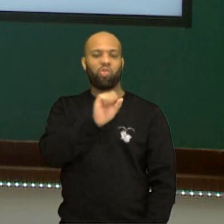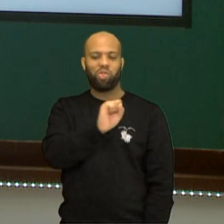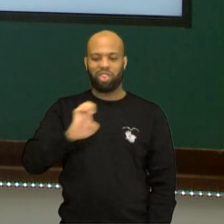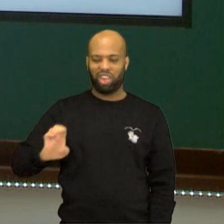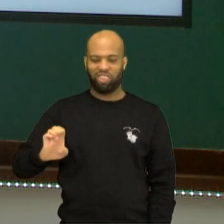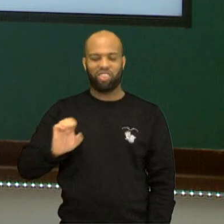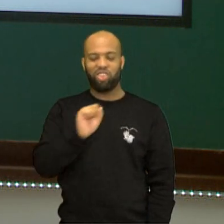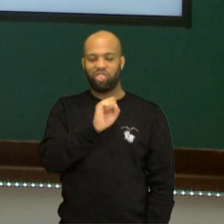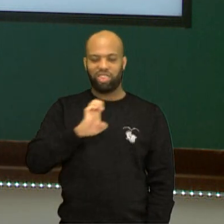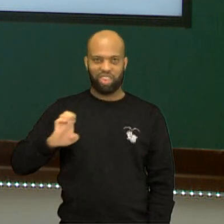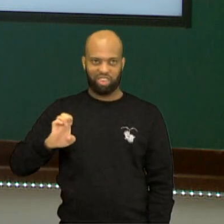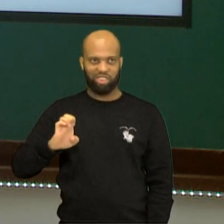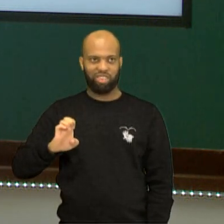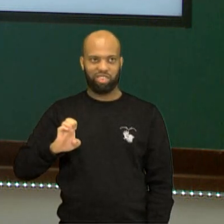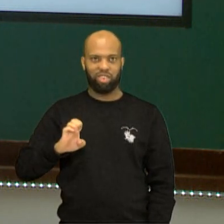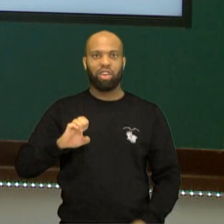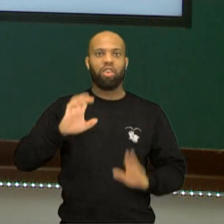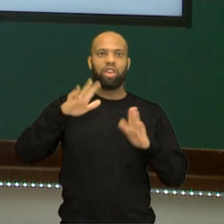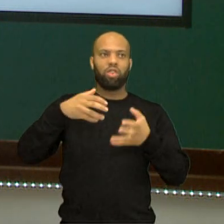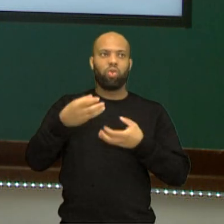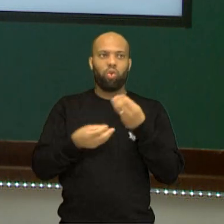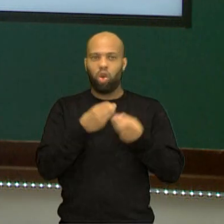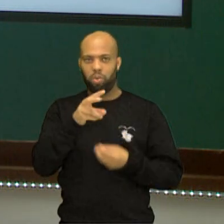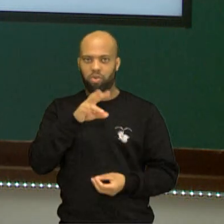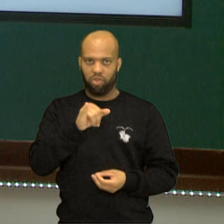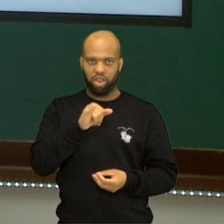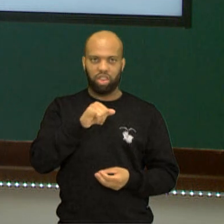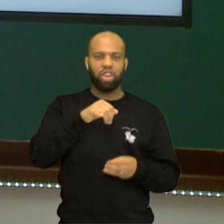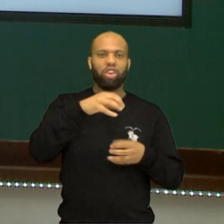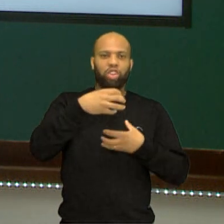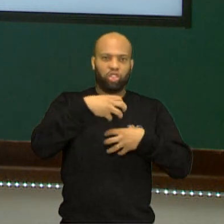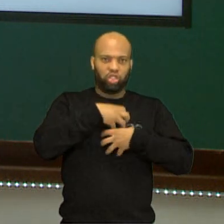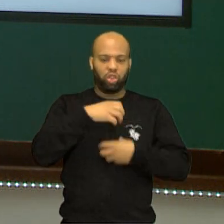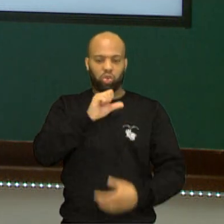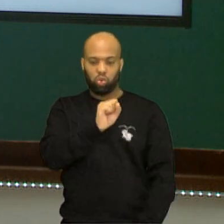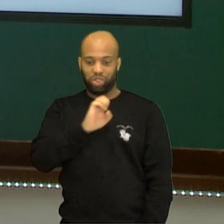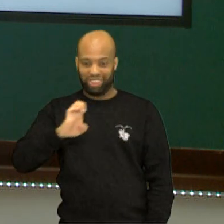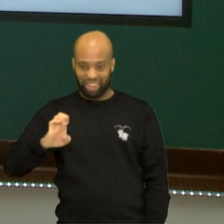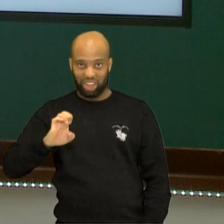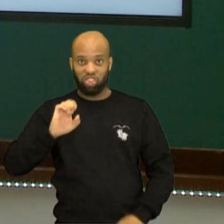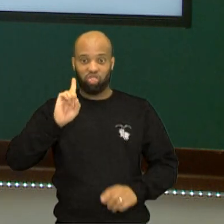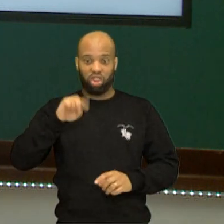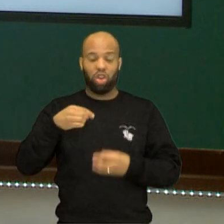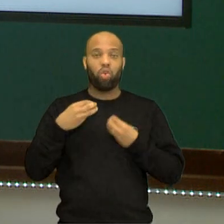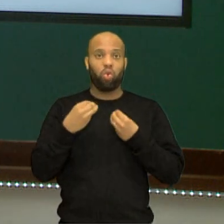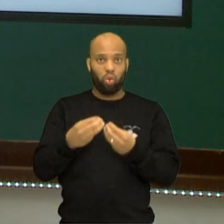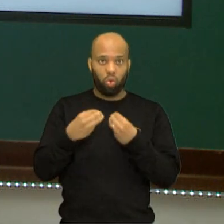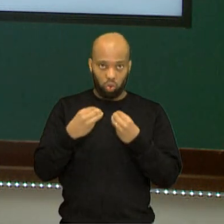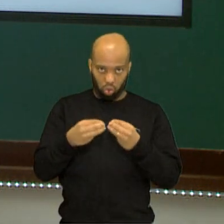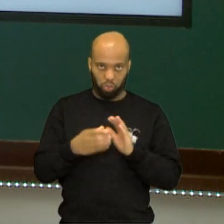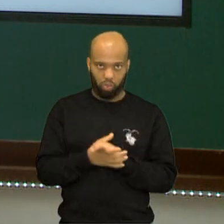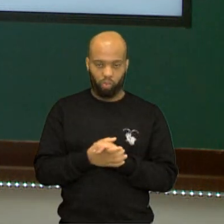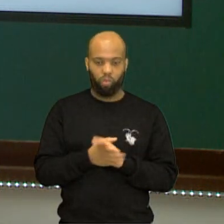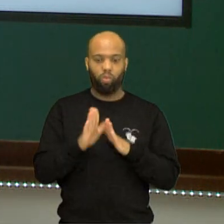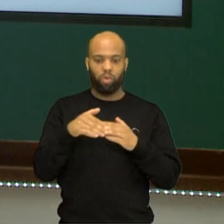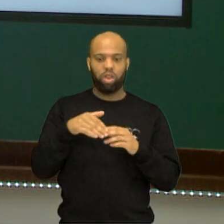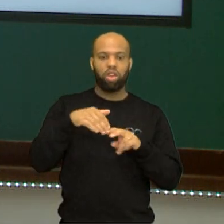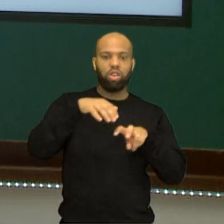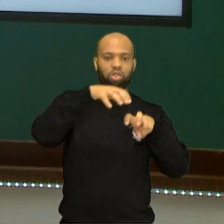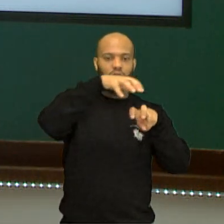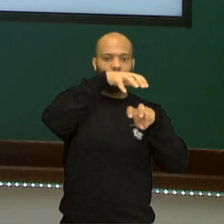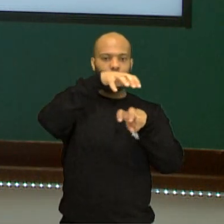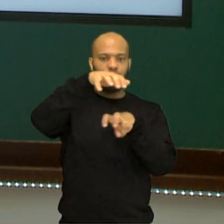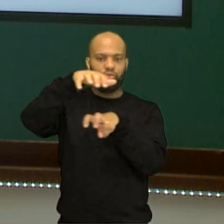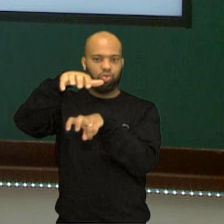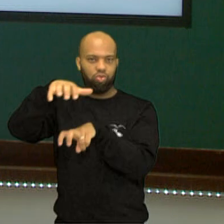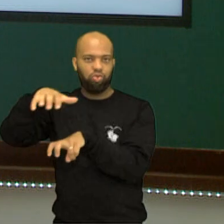certo? E o valor dele? Bem, o valor aqui, se você fizer a soma vetorial de maneira correta, vai dar 100. Mas